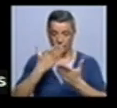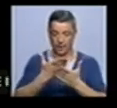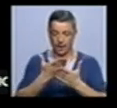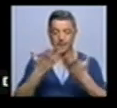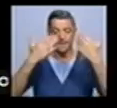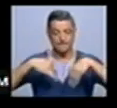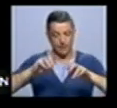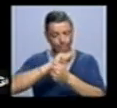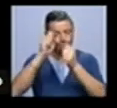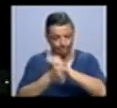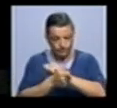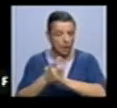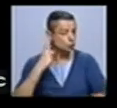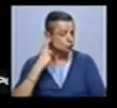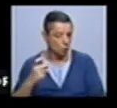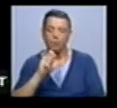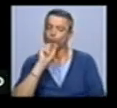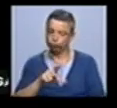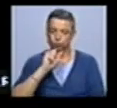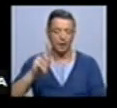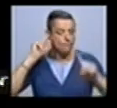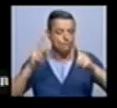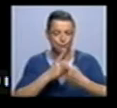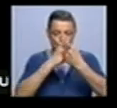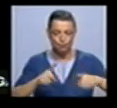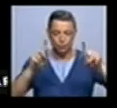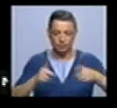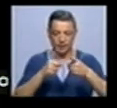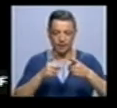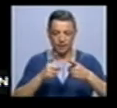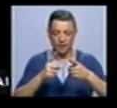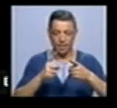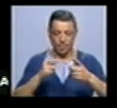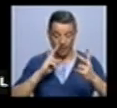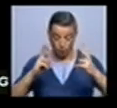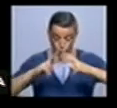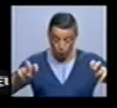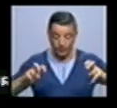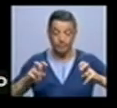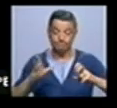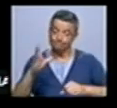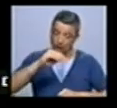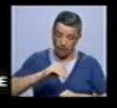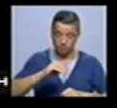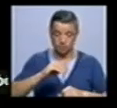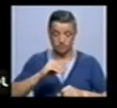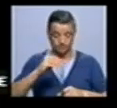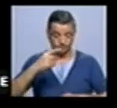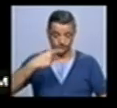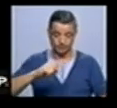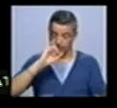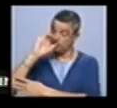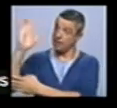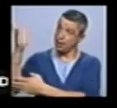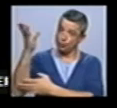possível transformar esses dados em sons, em músicas. E isso ajuda-nos a descobrir padrões, digamos assim, nestes fenómenos da natureza. E,